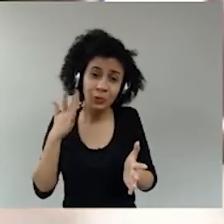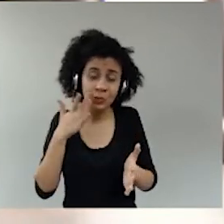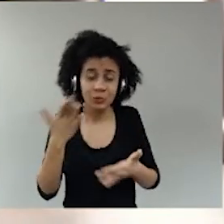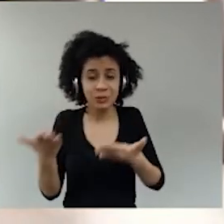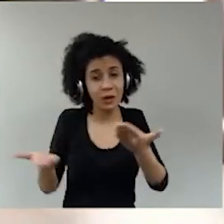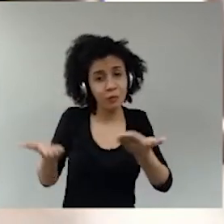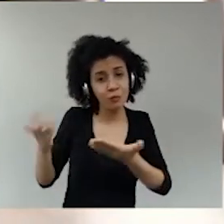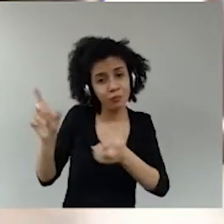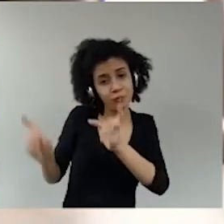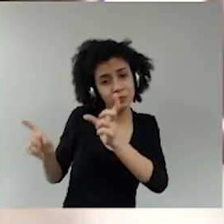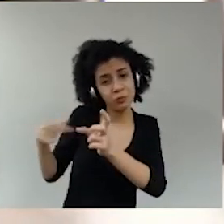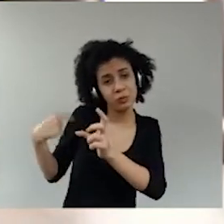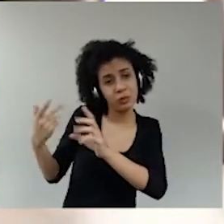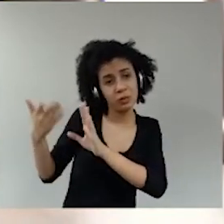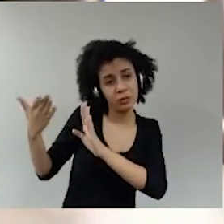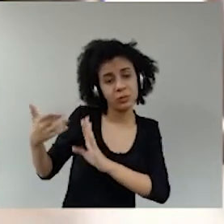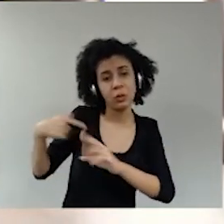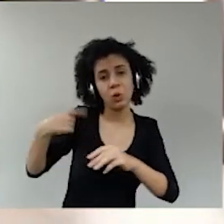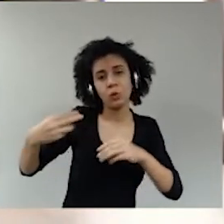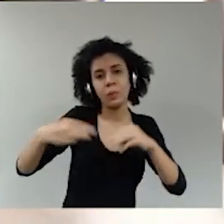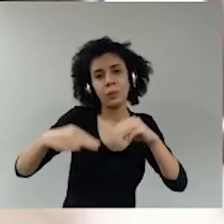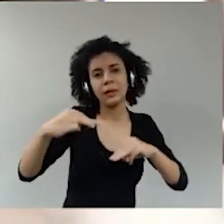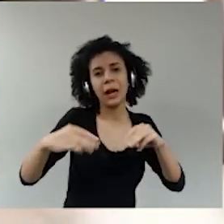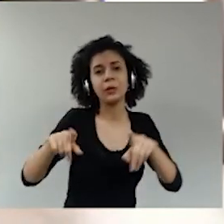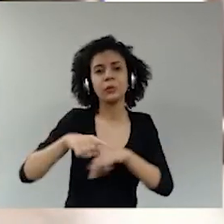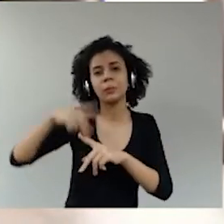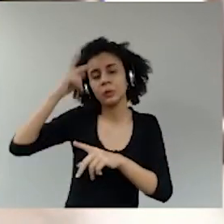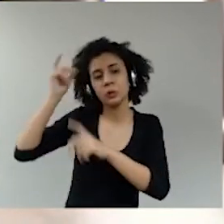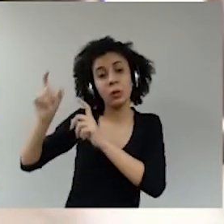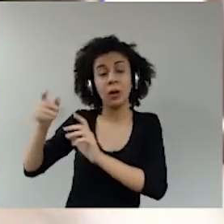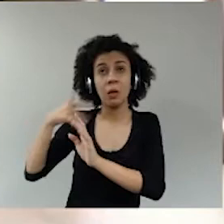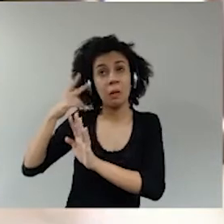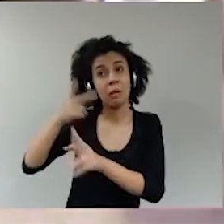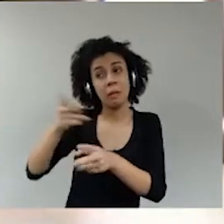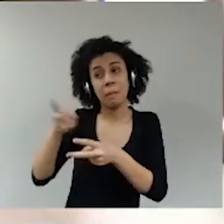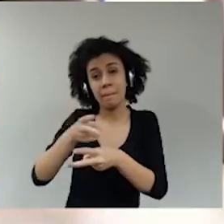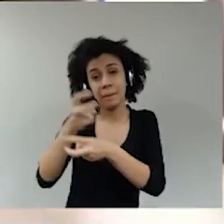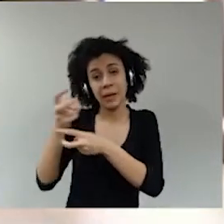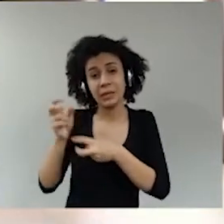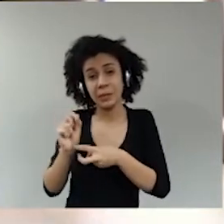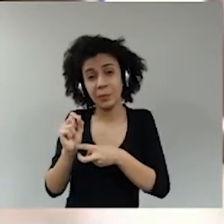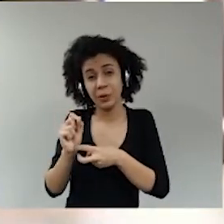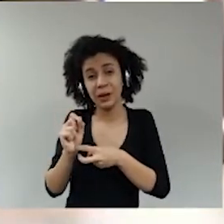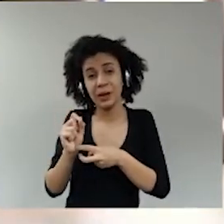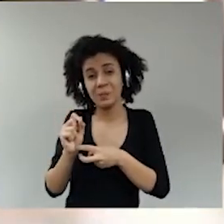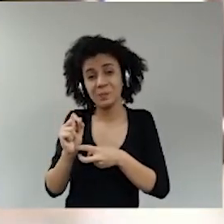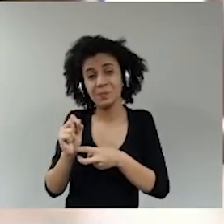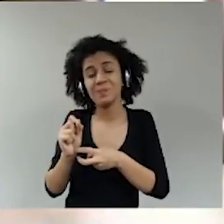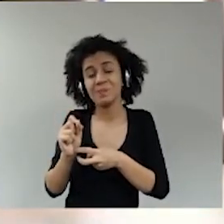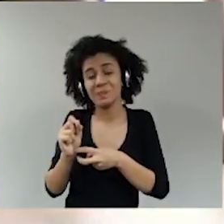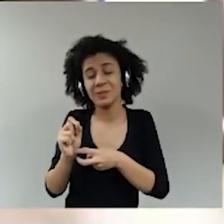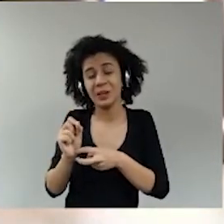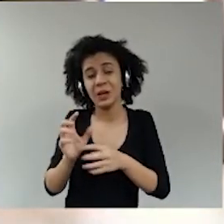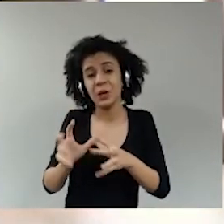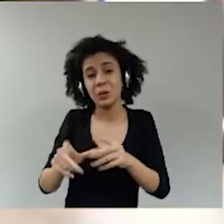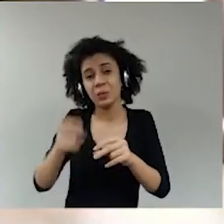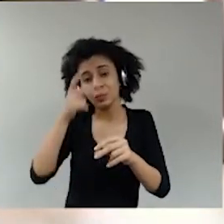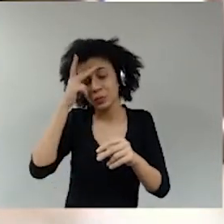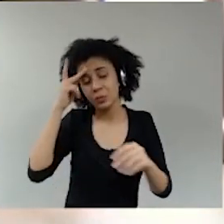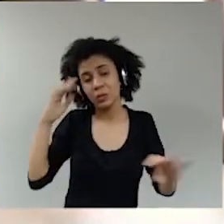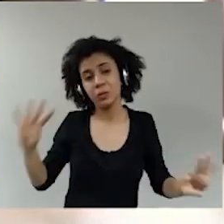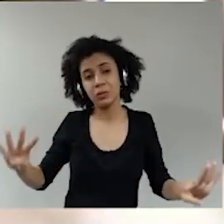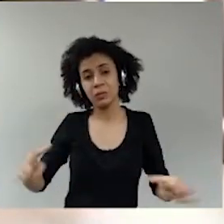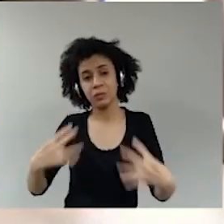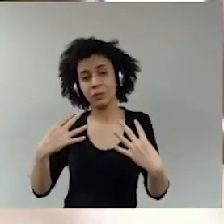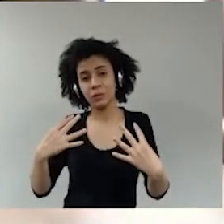Nivaldo, e nosso moderador, doutor Artêmio, se vocês perceberam, isso também é todo o público que nos assiste